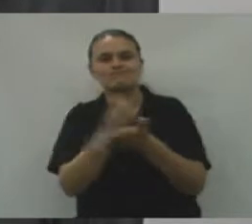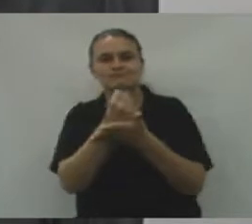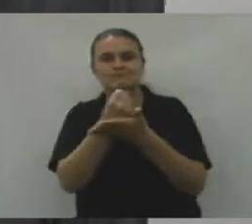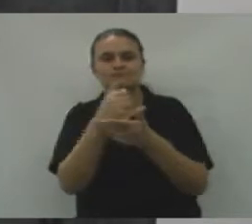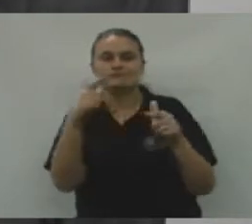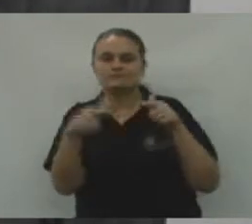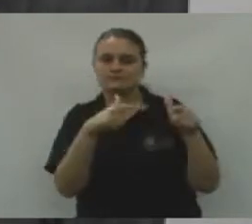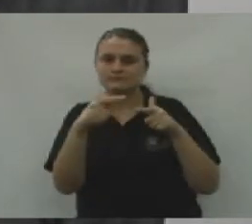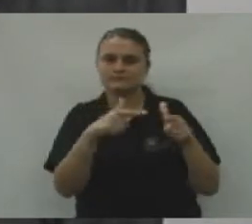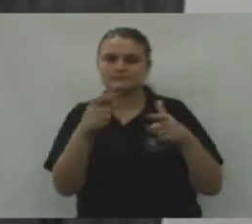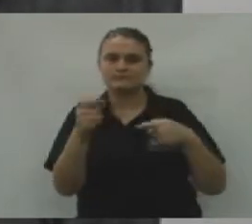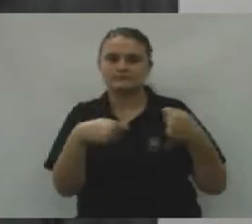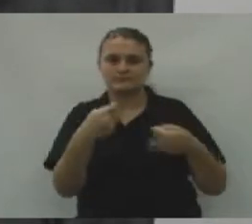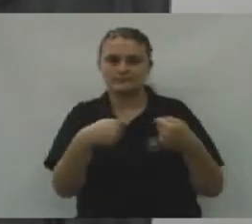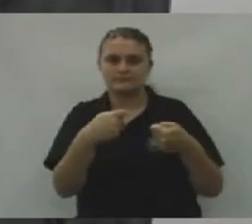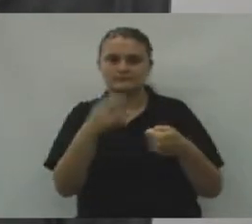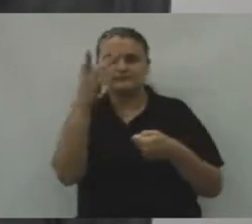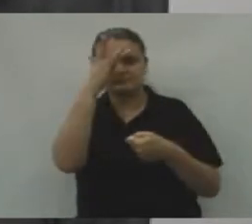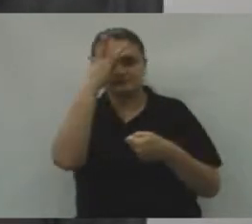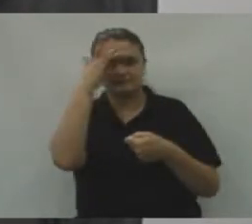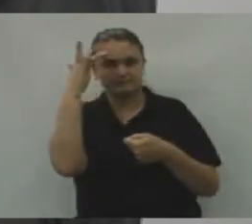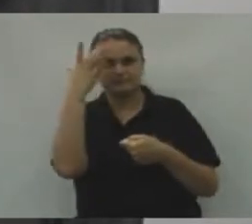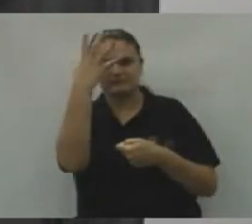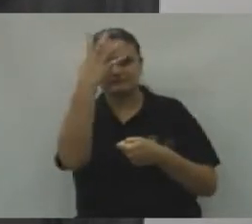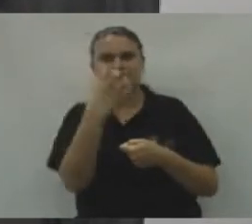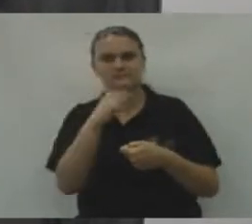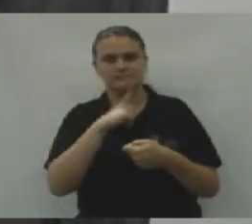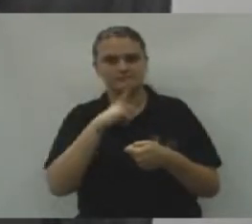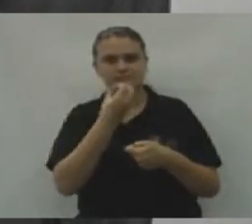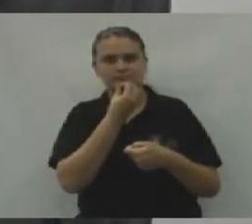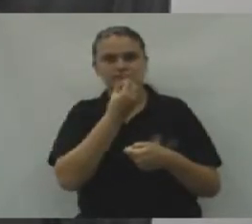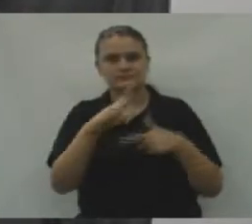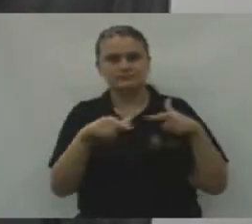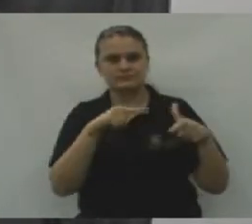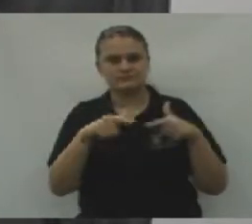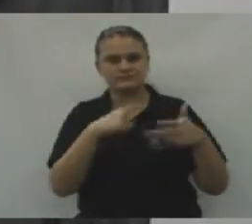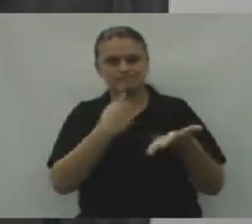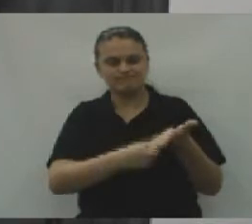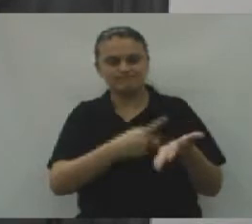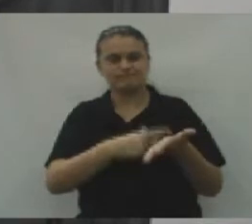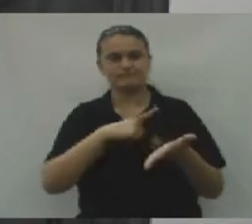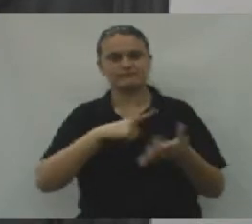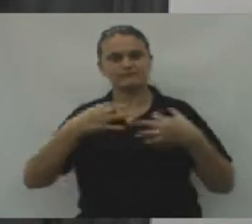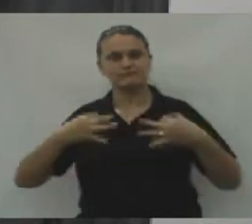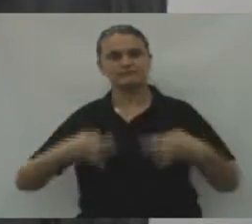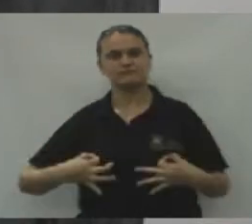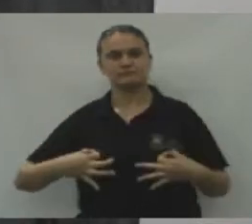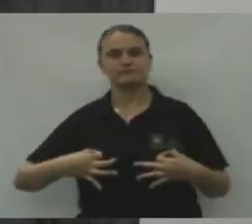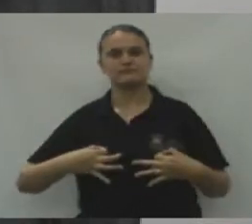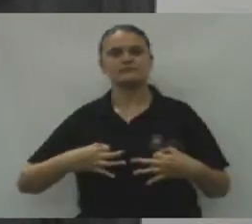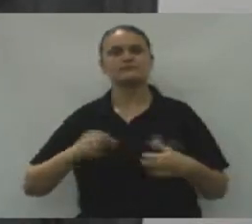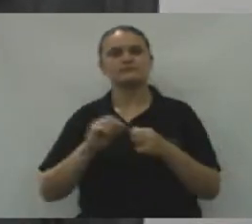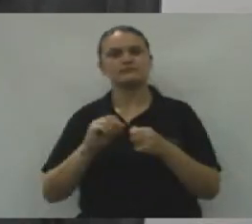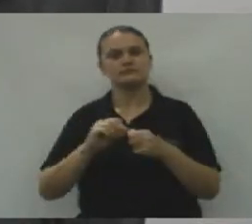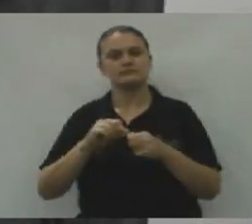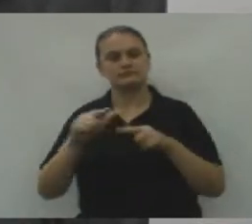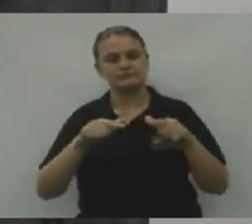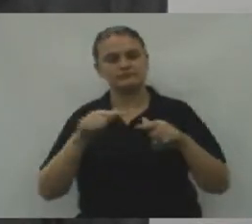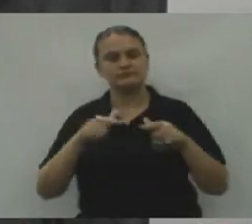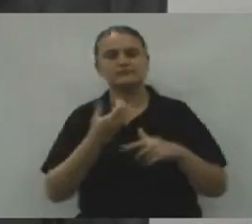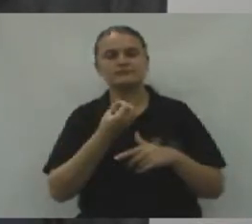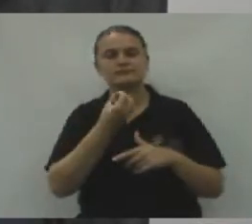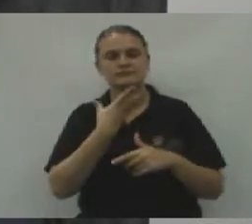fazem parte dessa administração. Pessoas que são sérias, que são comprometidas e que têm integridade e disponibilidade e fazem com carinho,